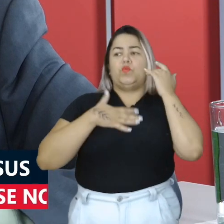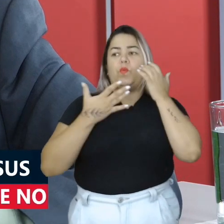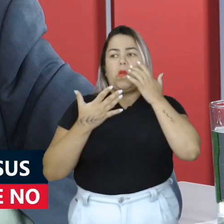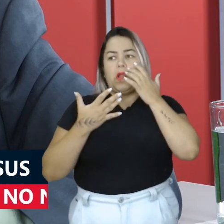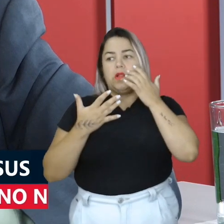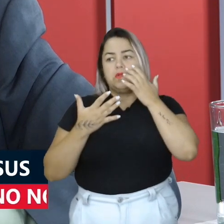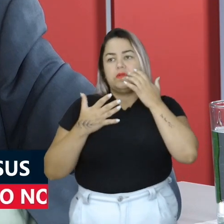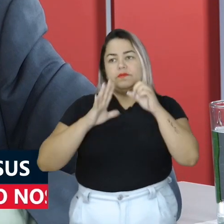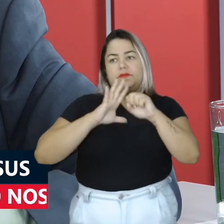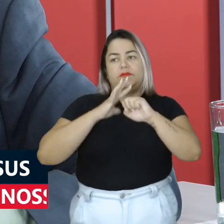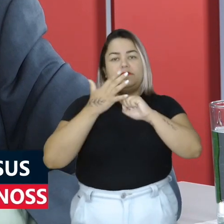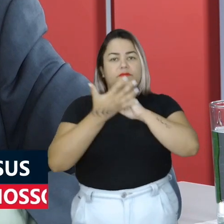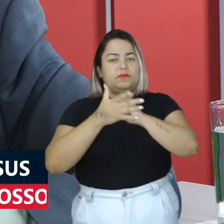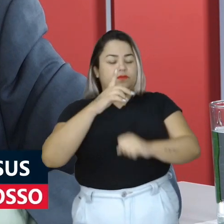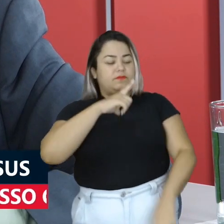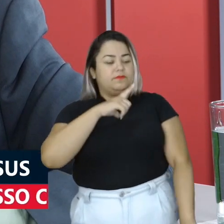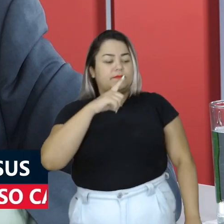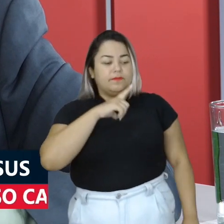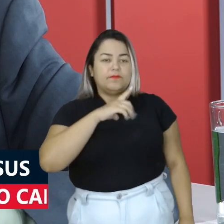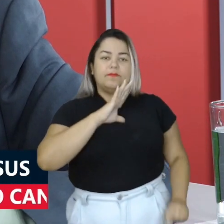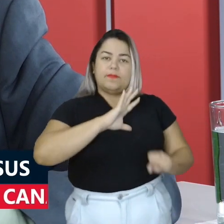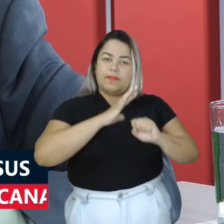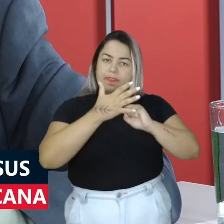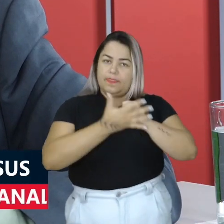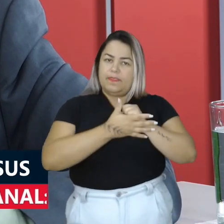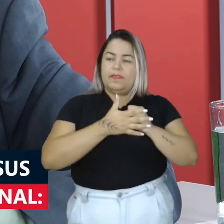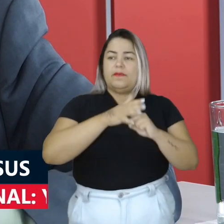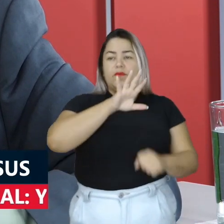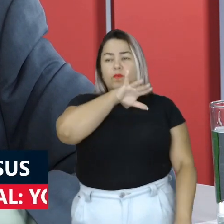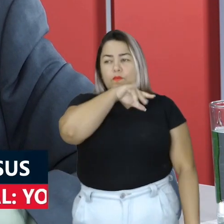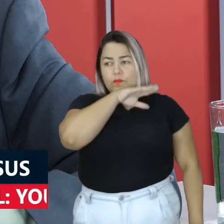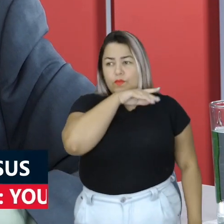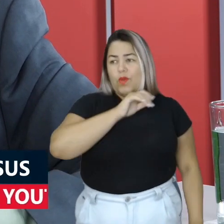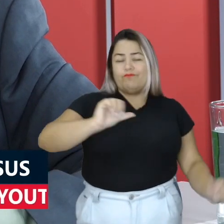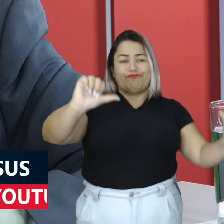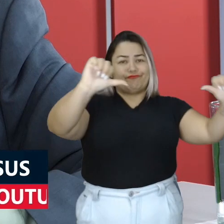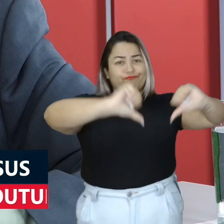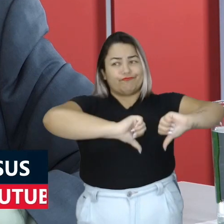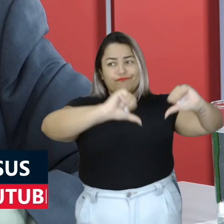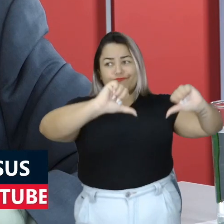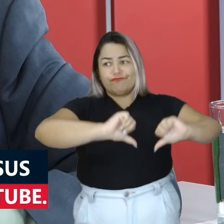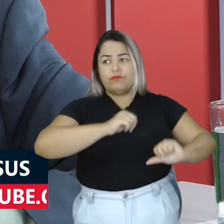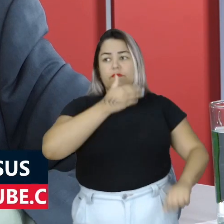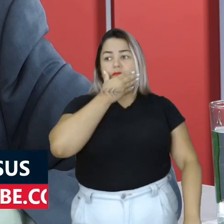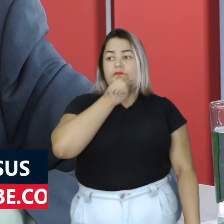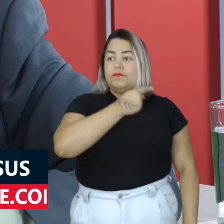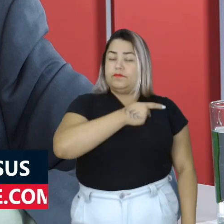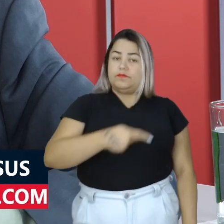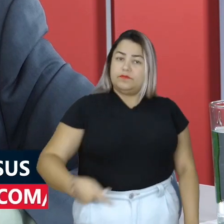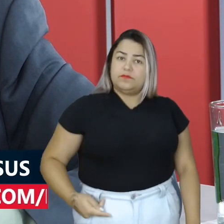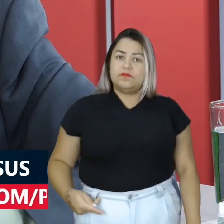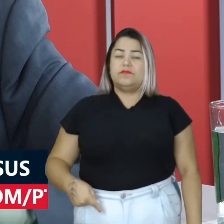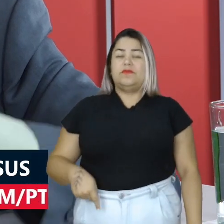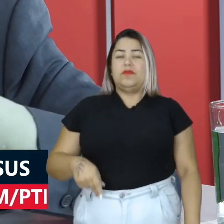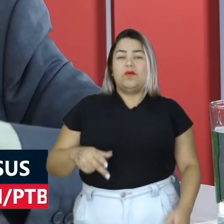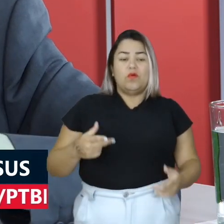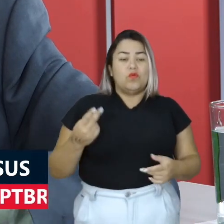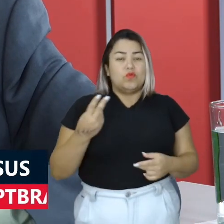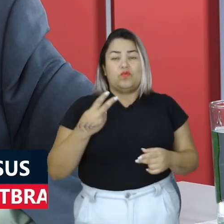só da pandemia, mas termos a pandemia, tendo o pior presidente, o pior governo da história do país, são 2